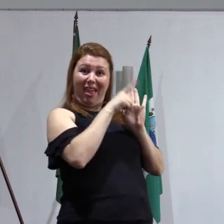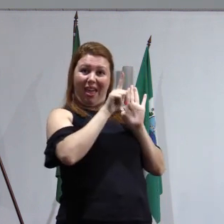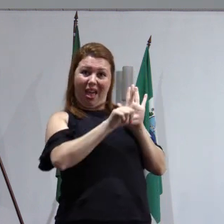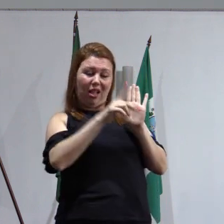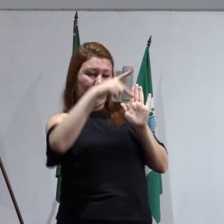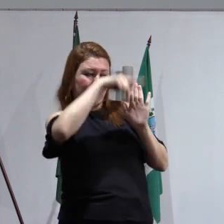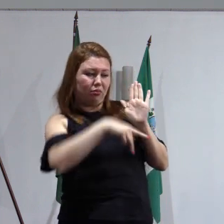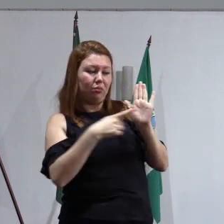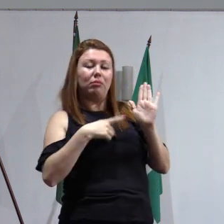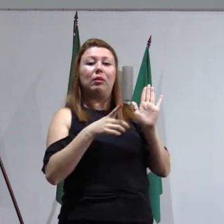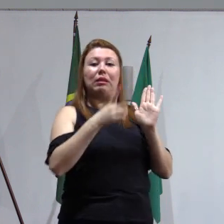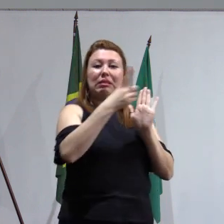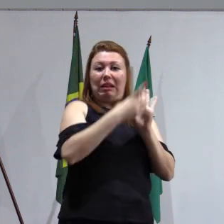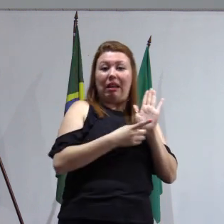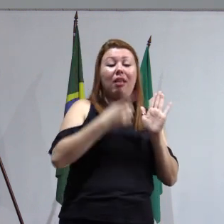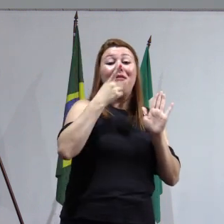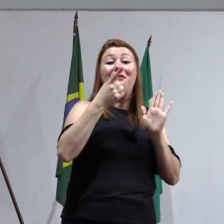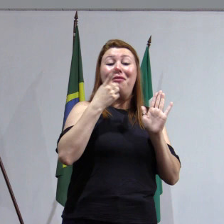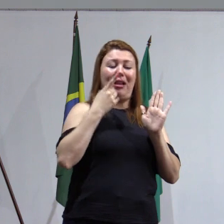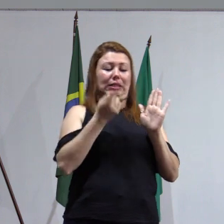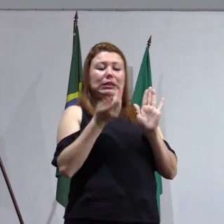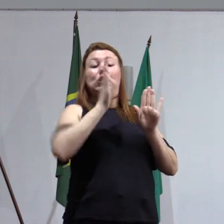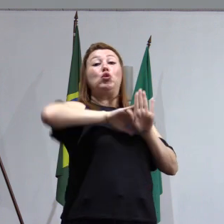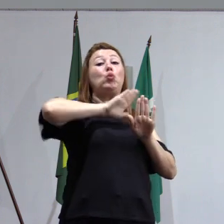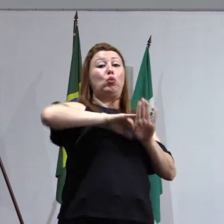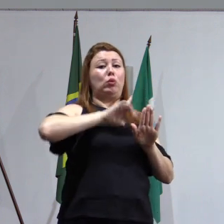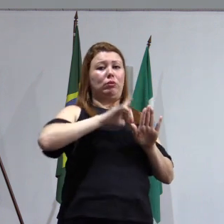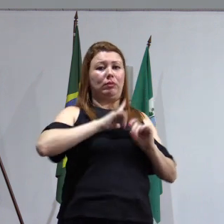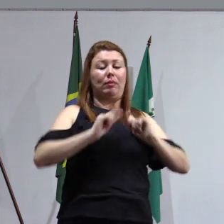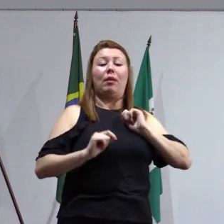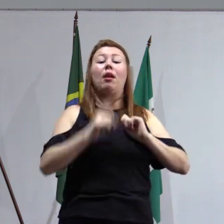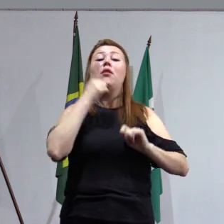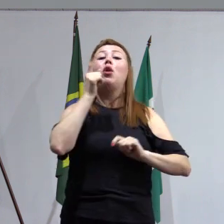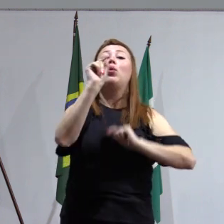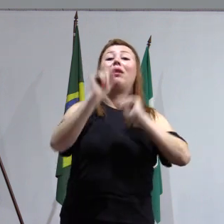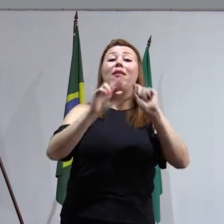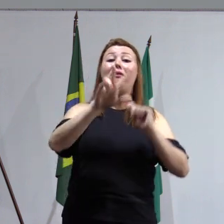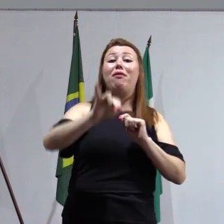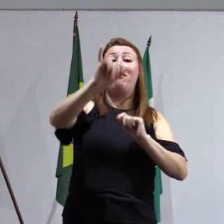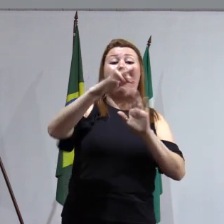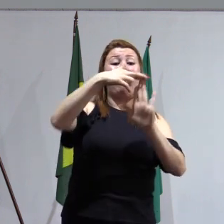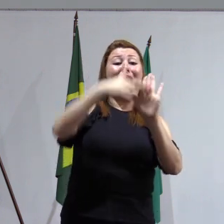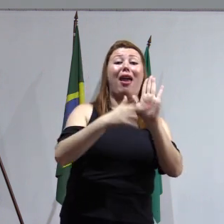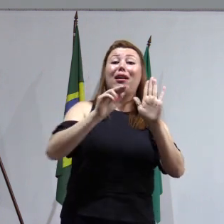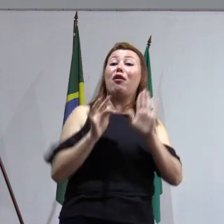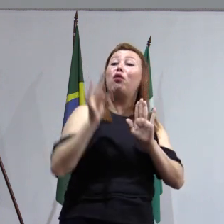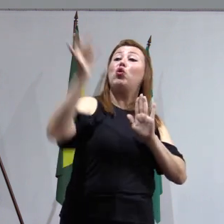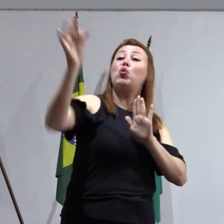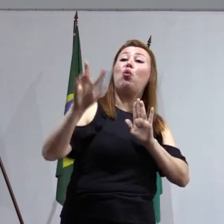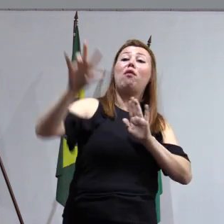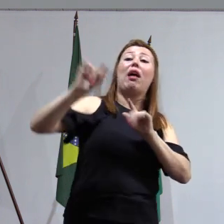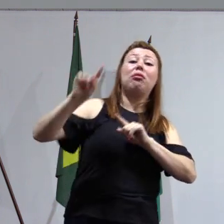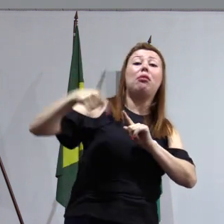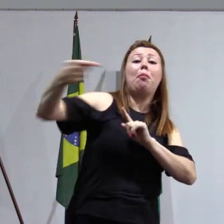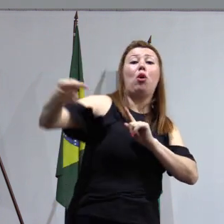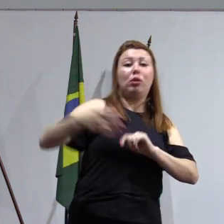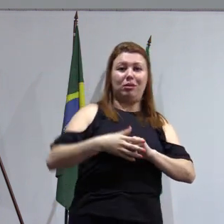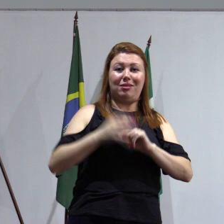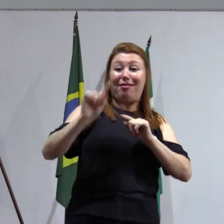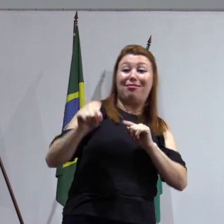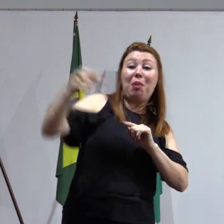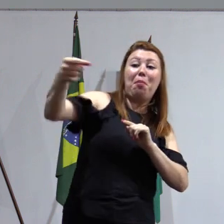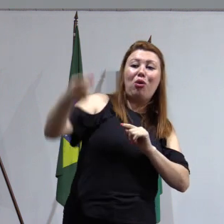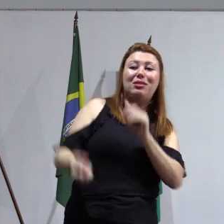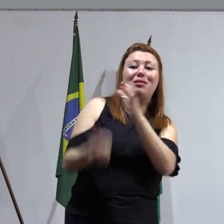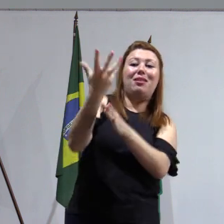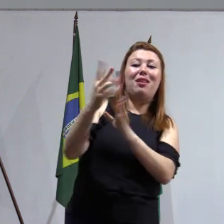nesse decreto. Quando coloca assim, será regulamentado posteriormente, depois surgirão as regras.